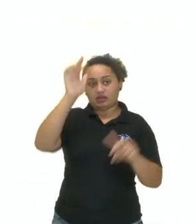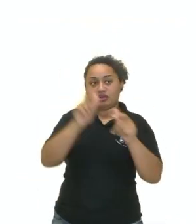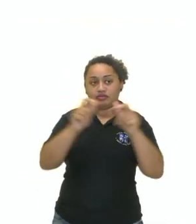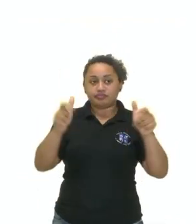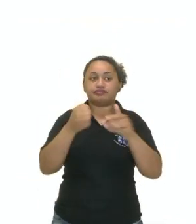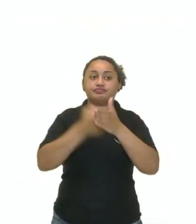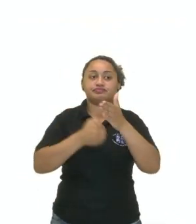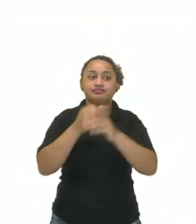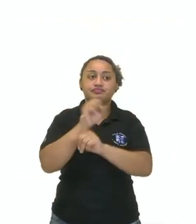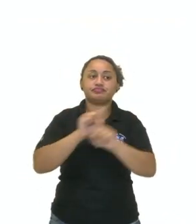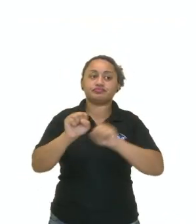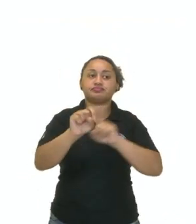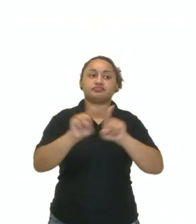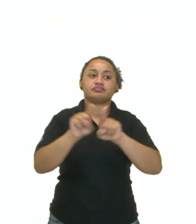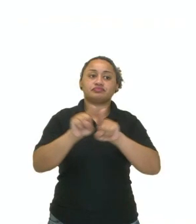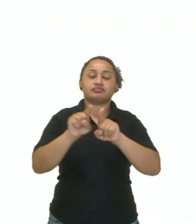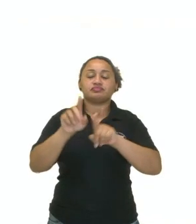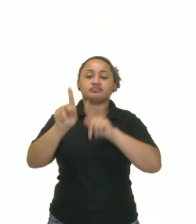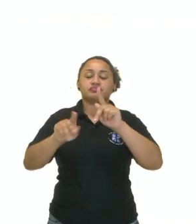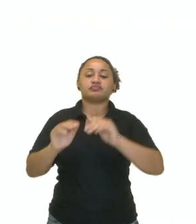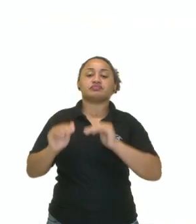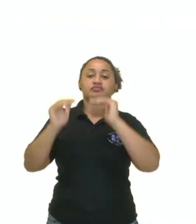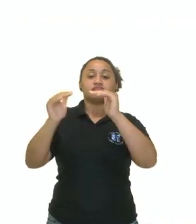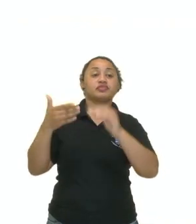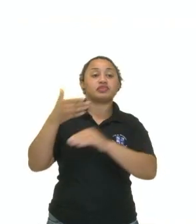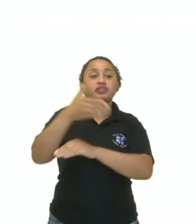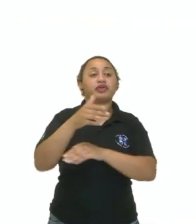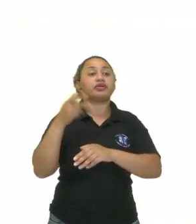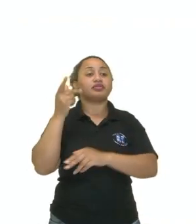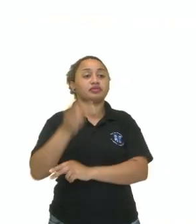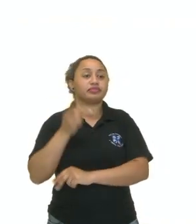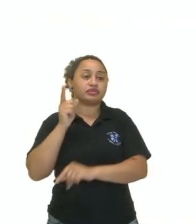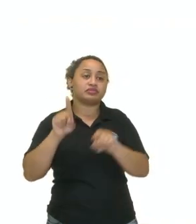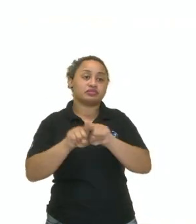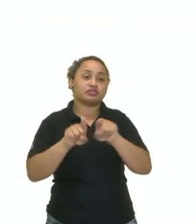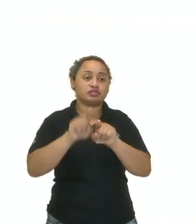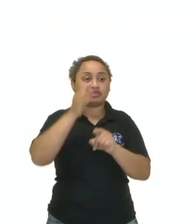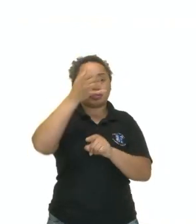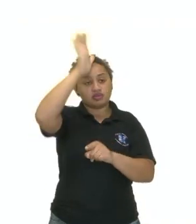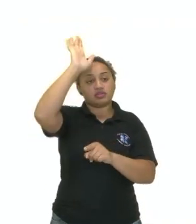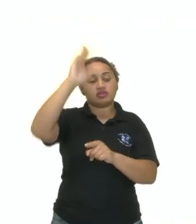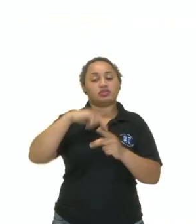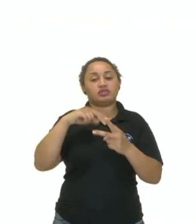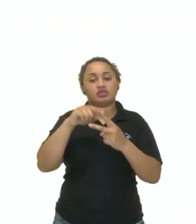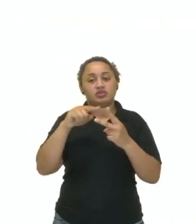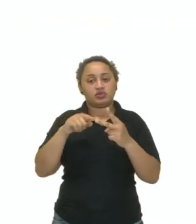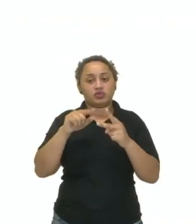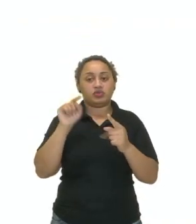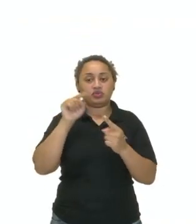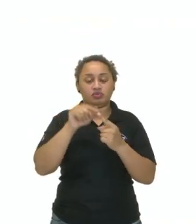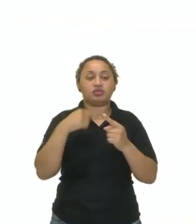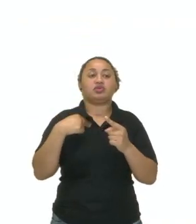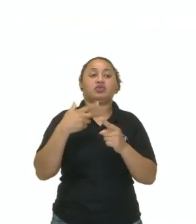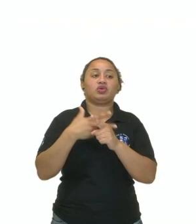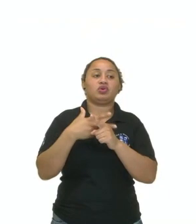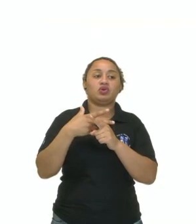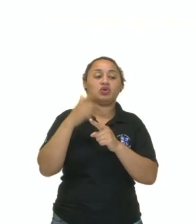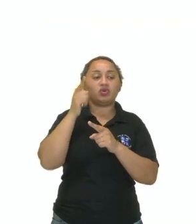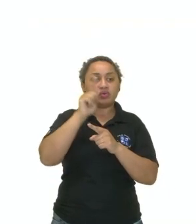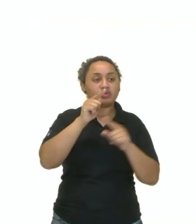da participação política da plebe, os romanos passaram a guerrear com outros dois objetivos: conquista de terras e controle das